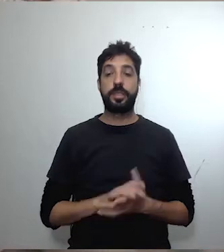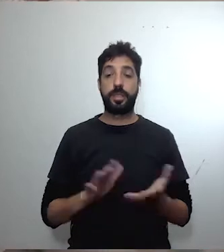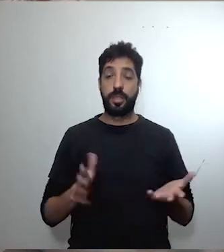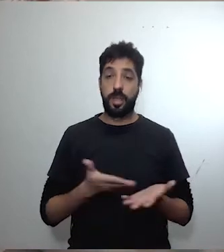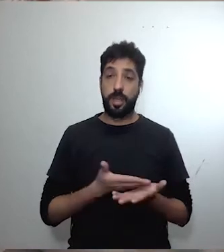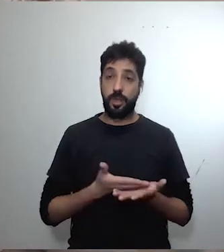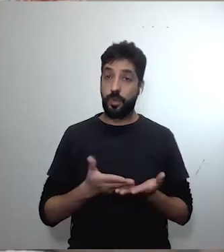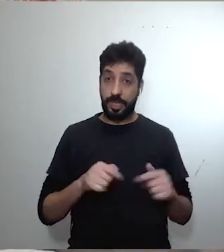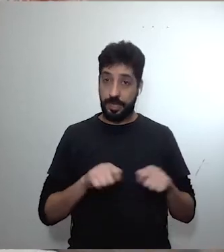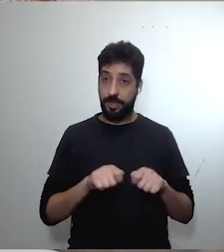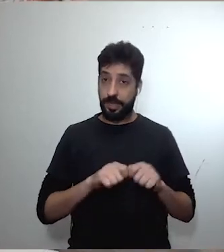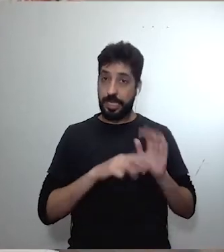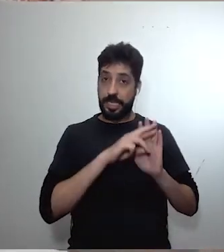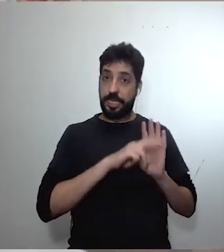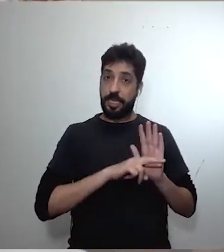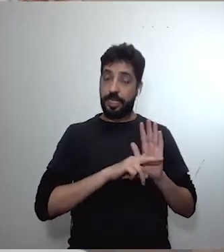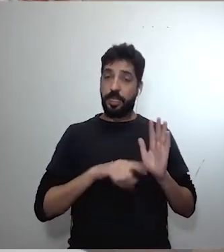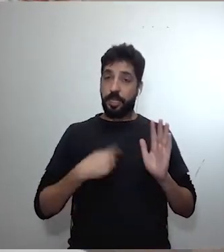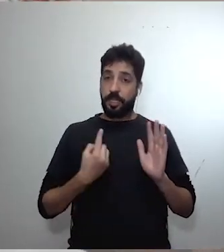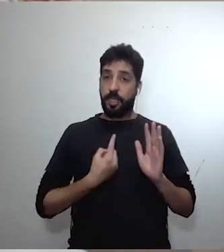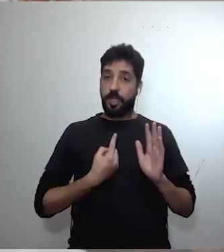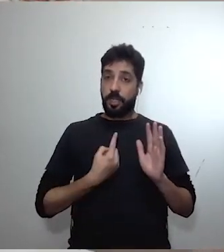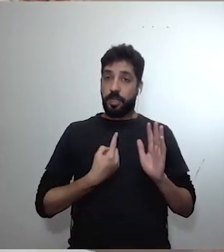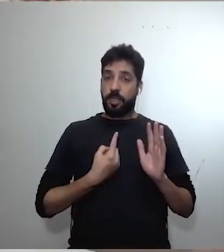Então, para começar a nossa receita, a gente vai